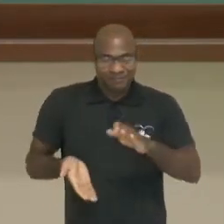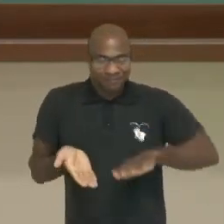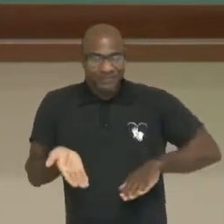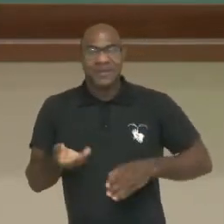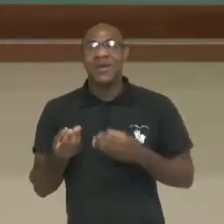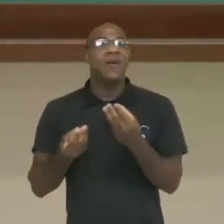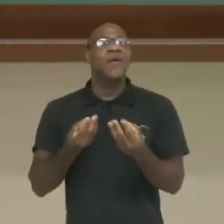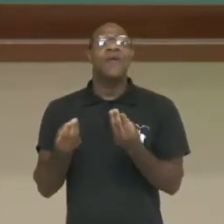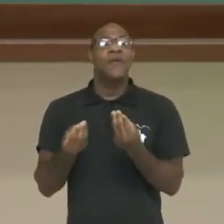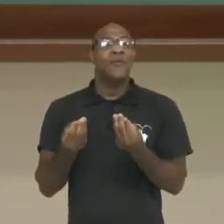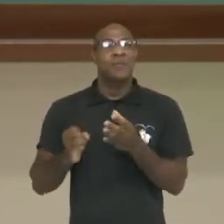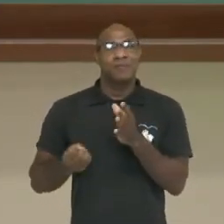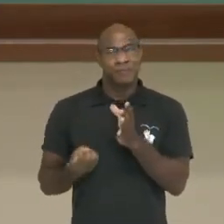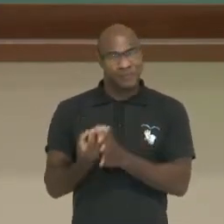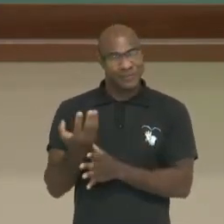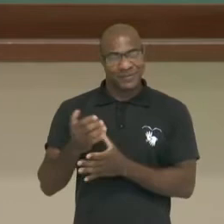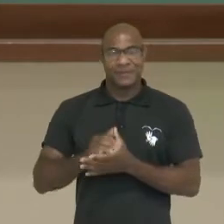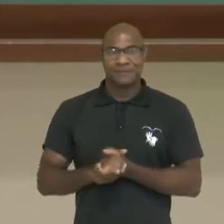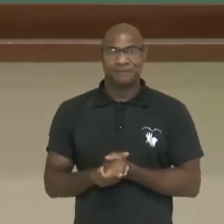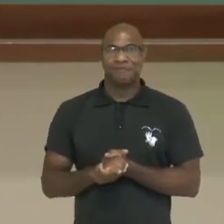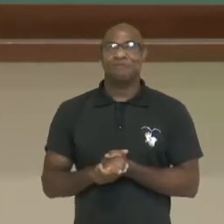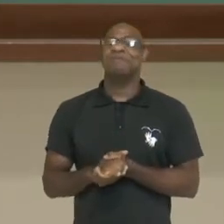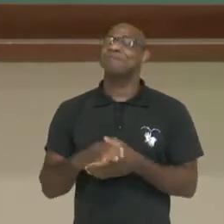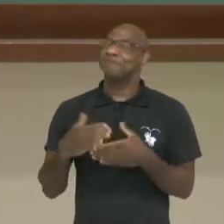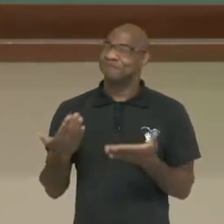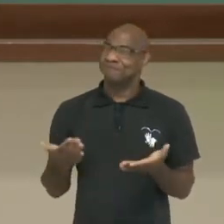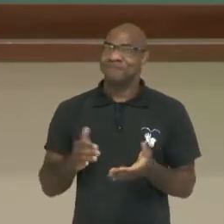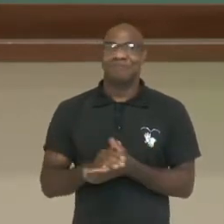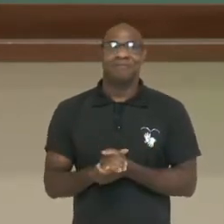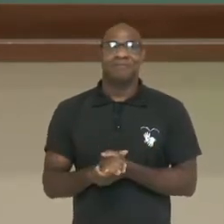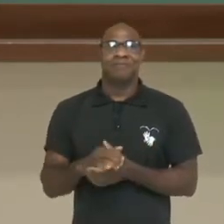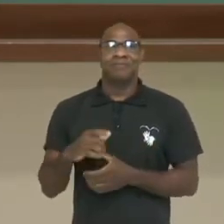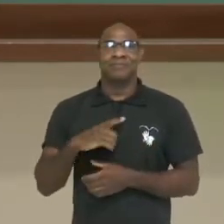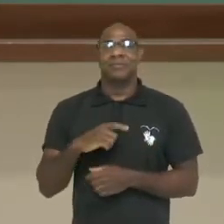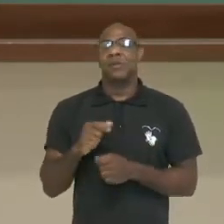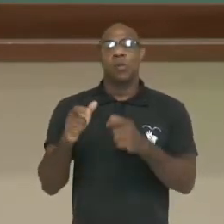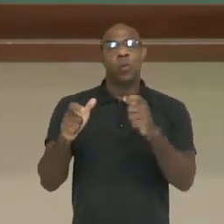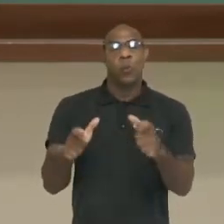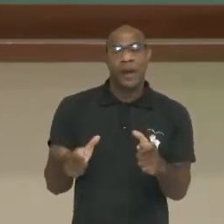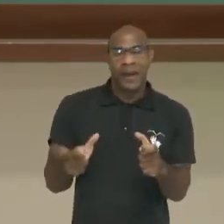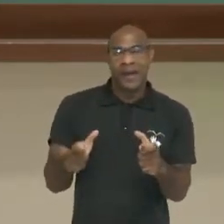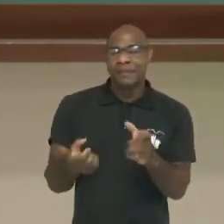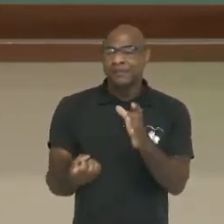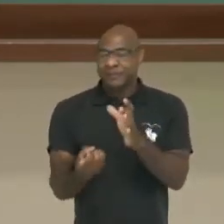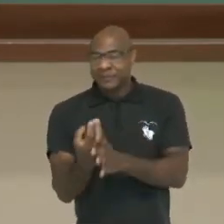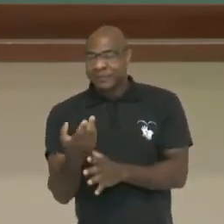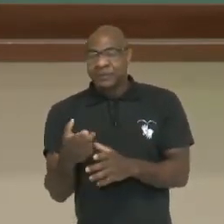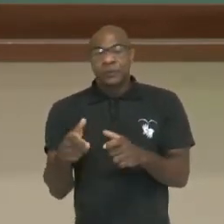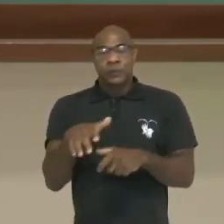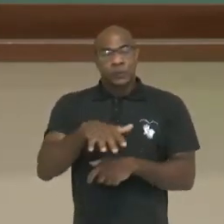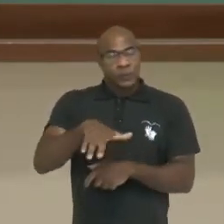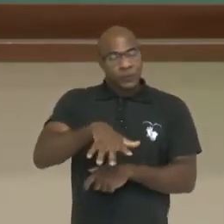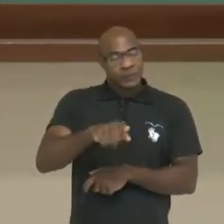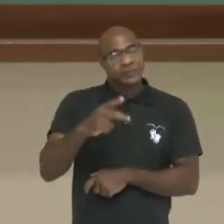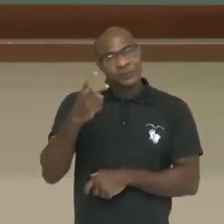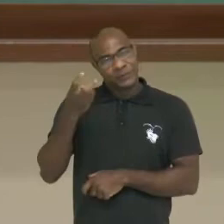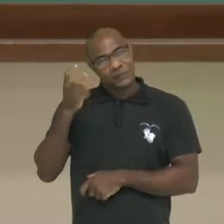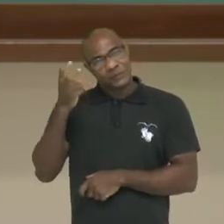não desconsidera os aspectos culturais daquele local, daquele momento histórico onde ela